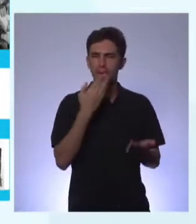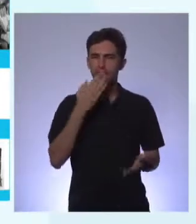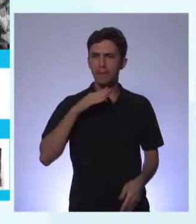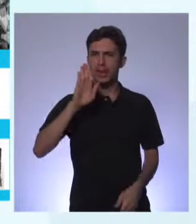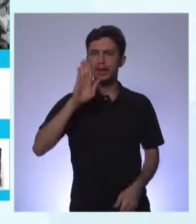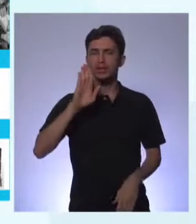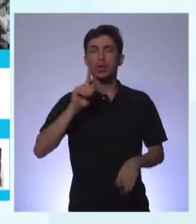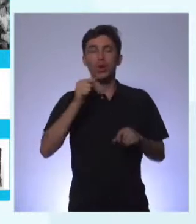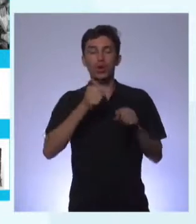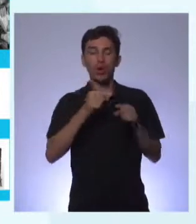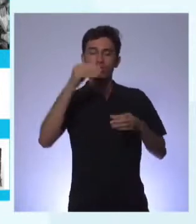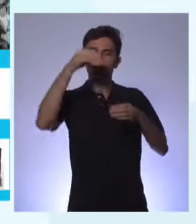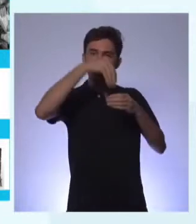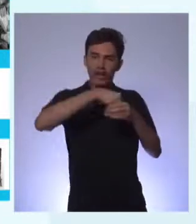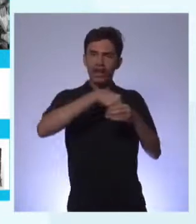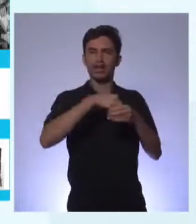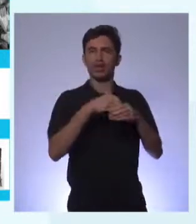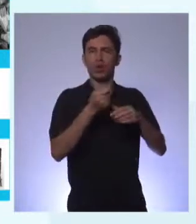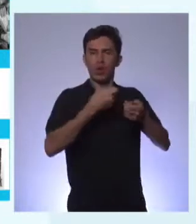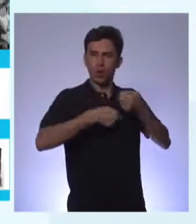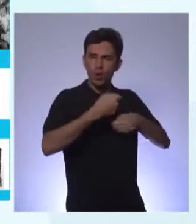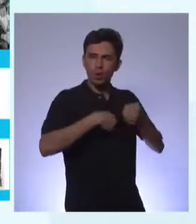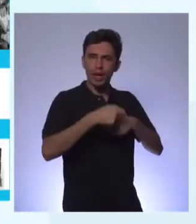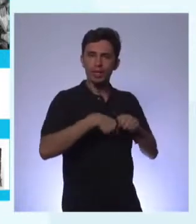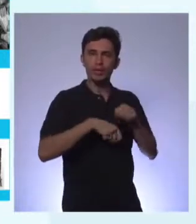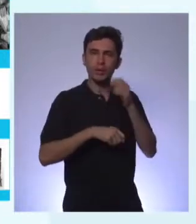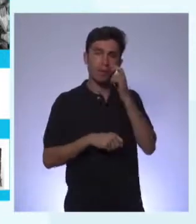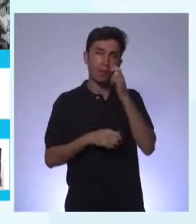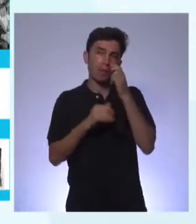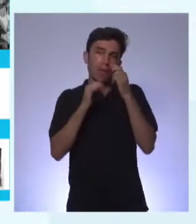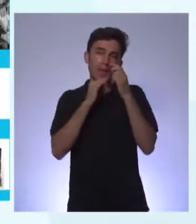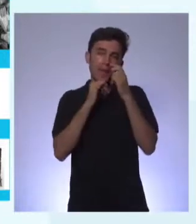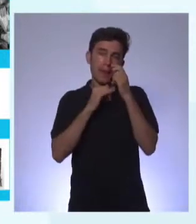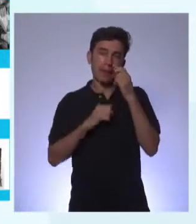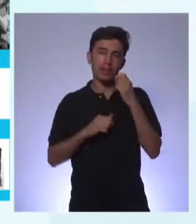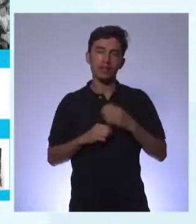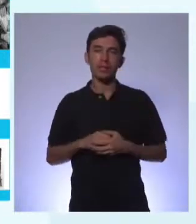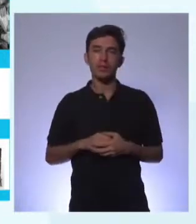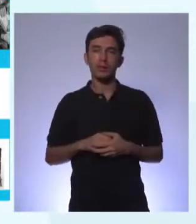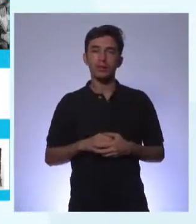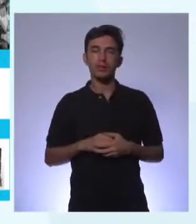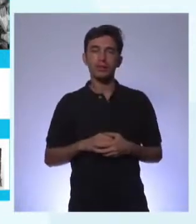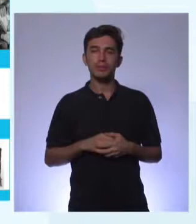comércio interno, né, vamos colocar como exemplo aí a questão do comércio interno